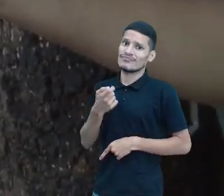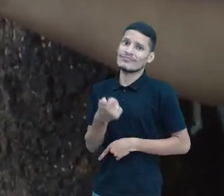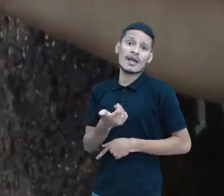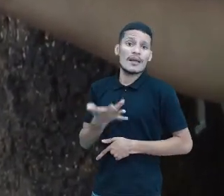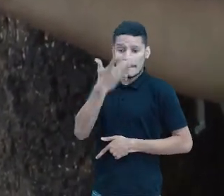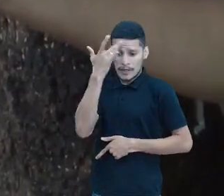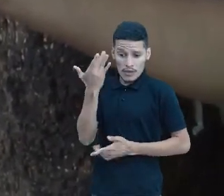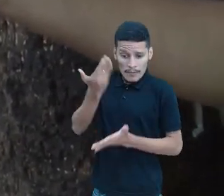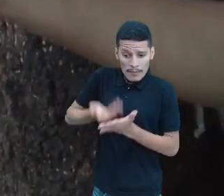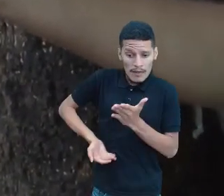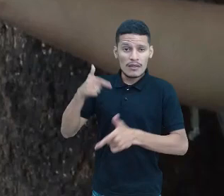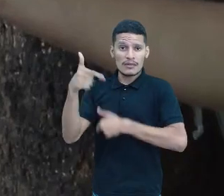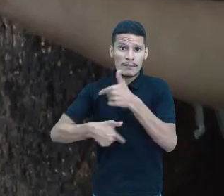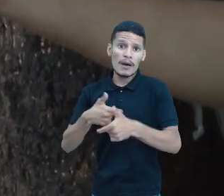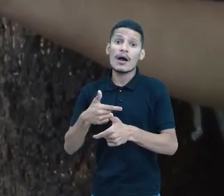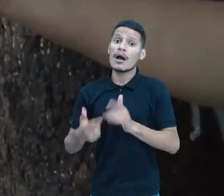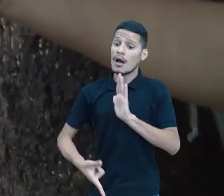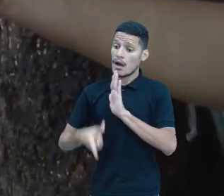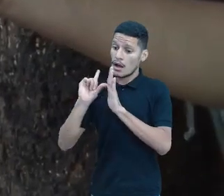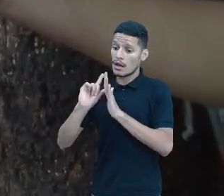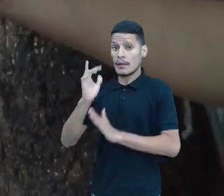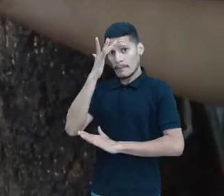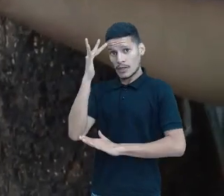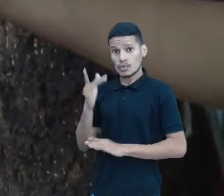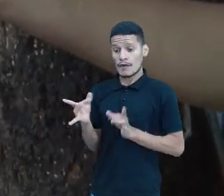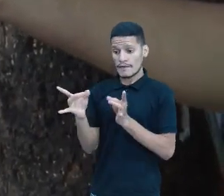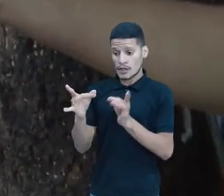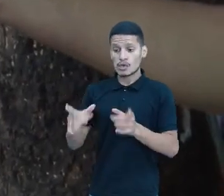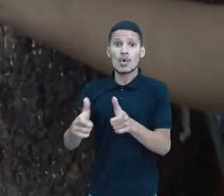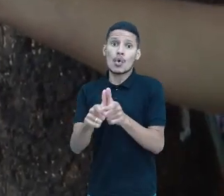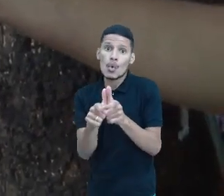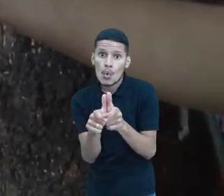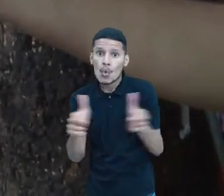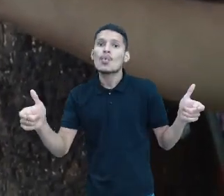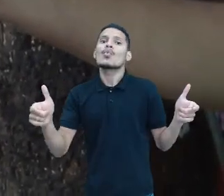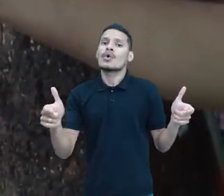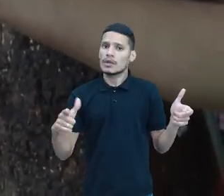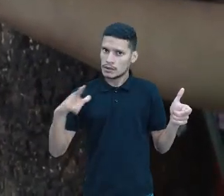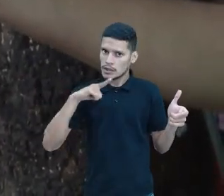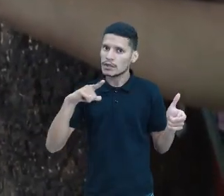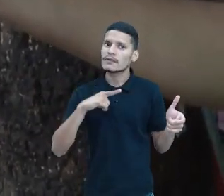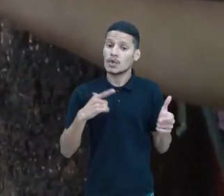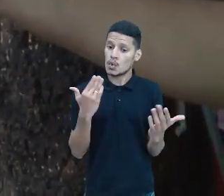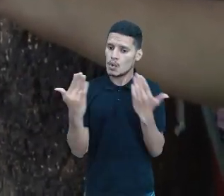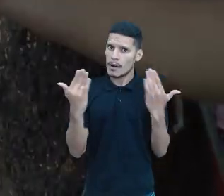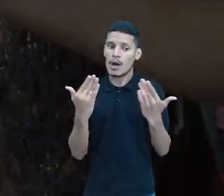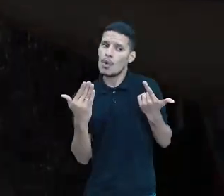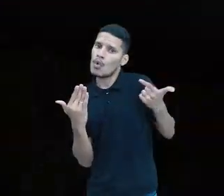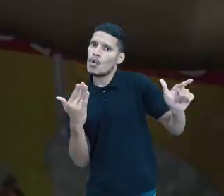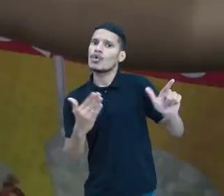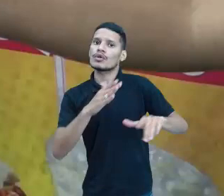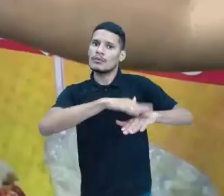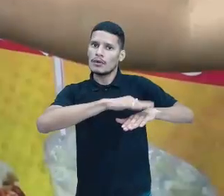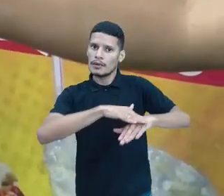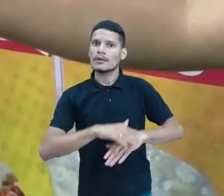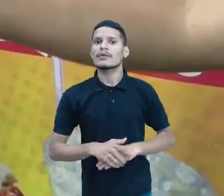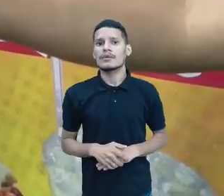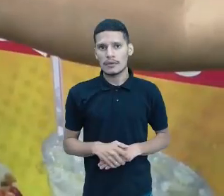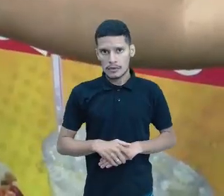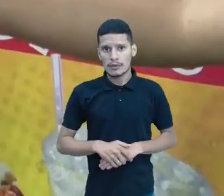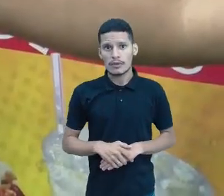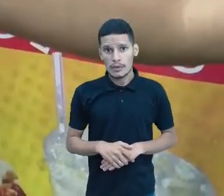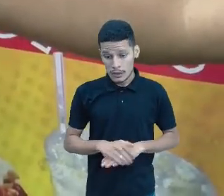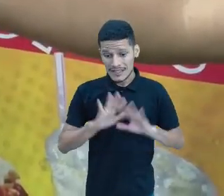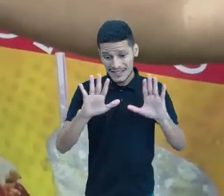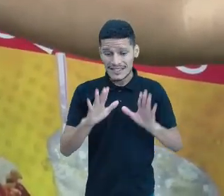emprego, só que o quantitativo de vendedor aumentou muito comparado ao que era antes. É por causa do